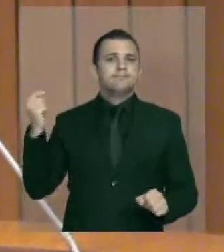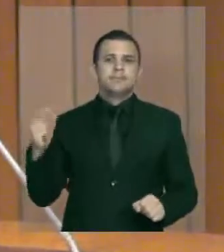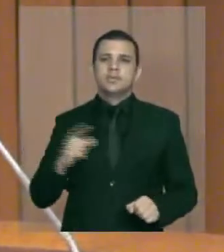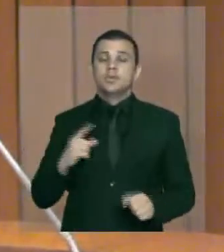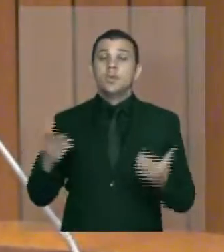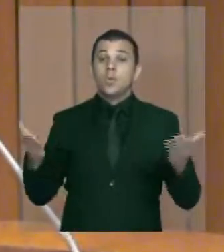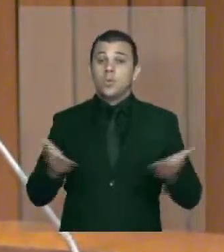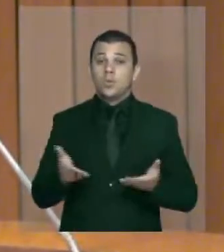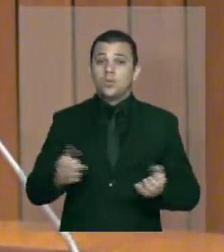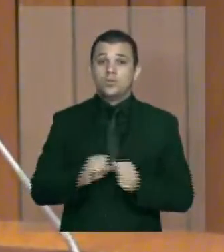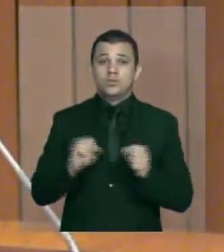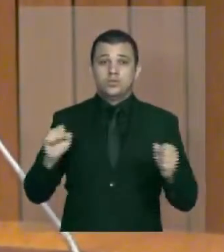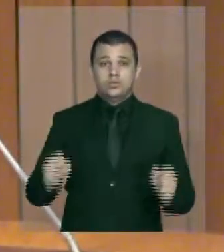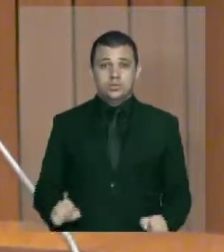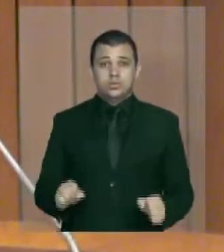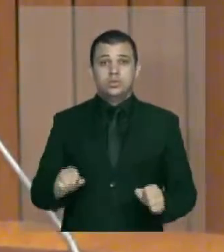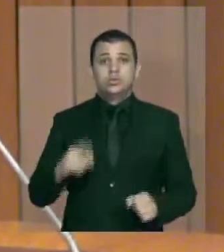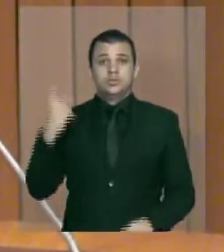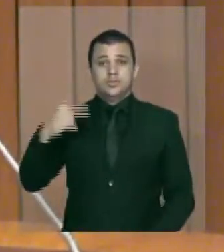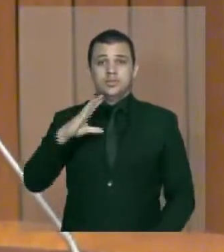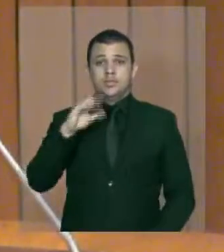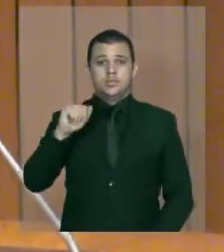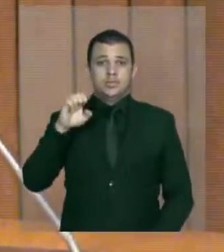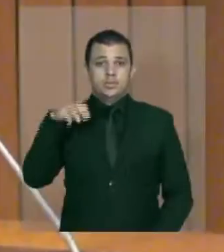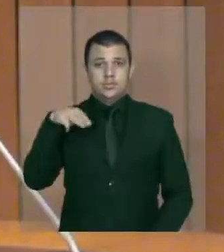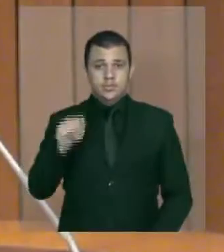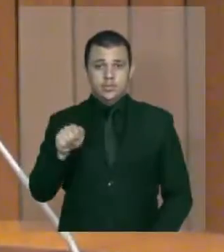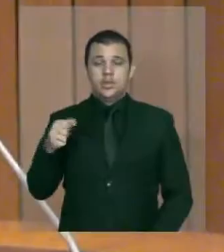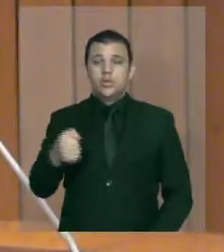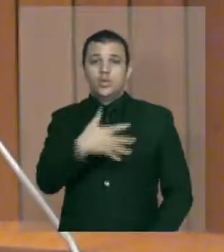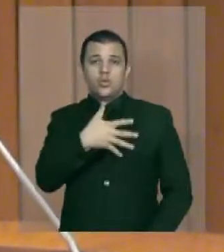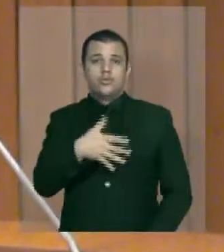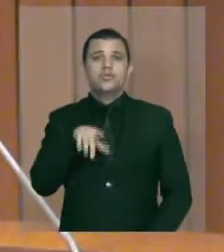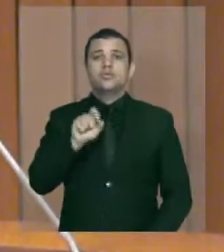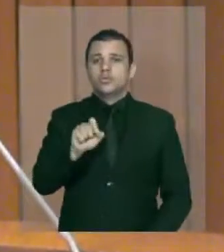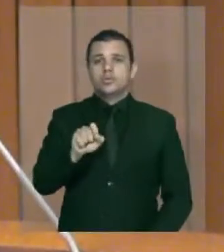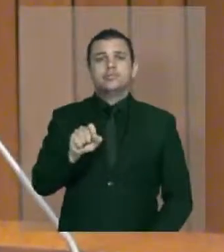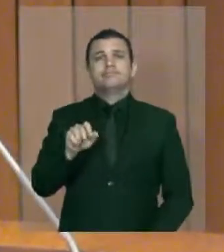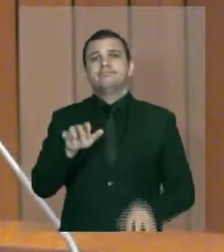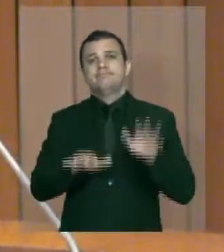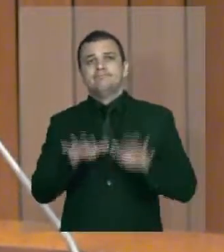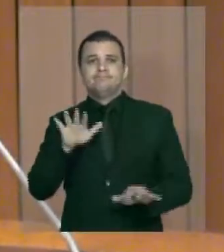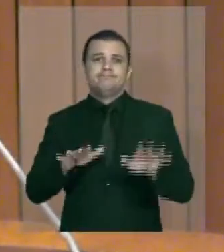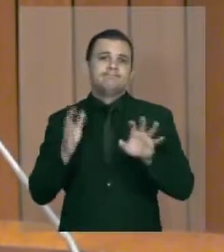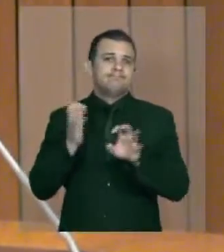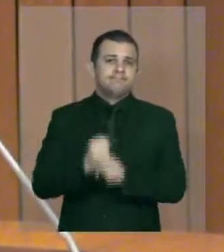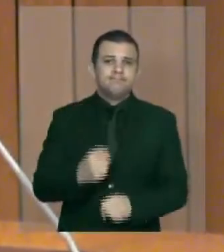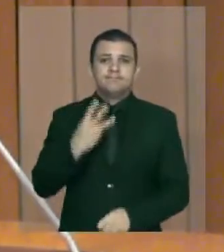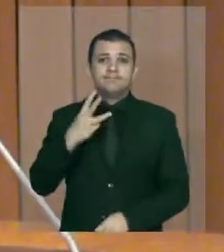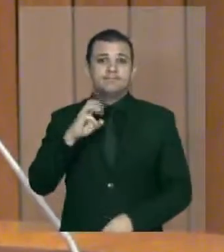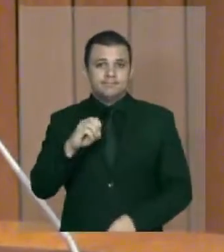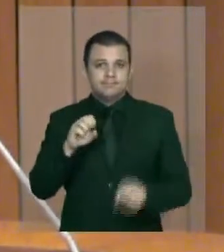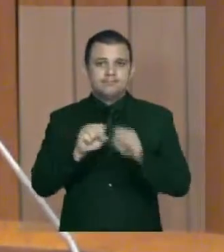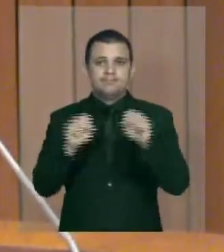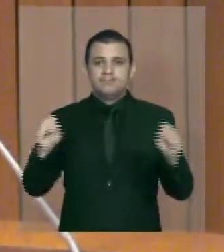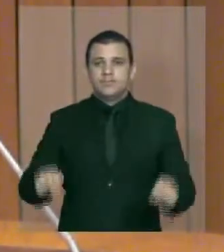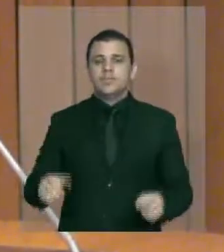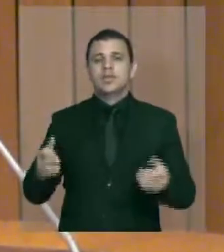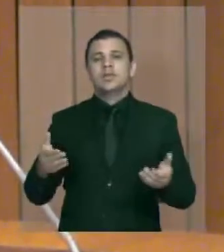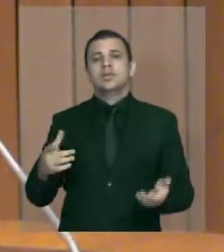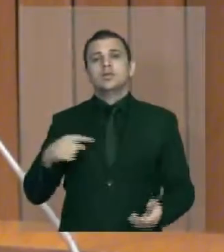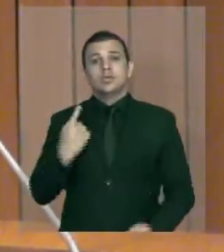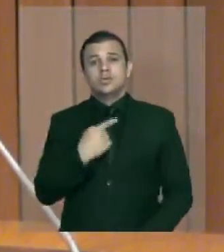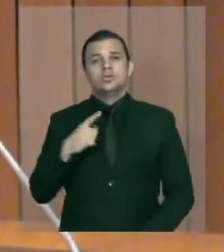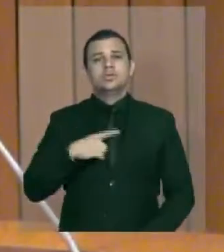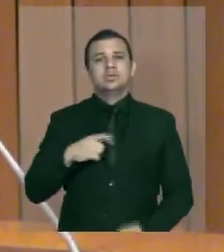hoje que a CAEMA opera, são algo em torno de quase 30 sistemas, nós temos um dos sistemas mais antigos, esse de